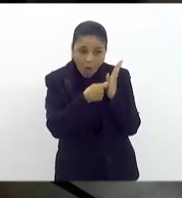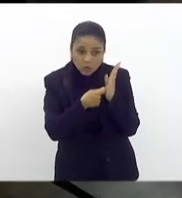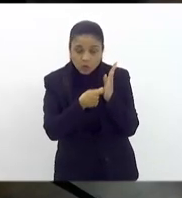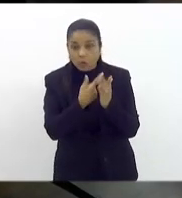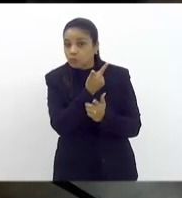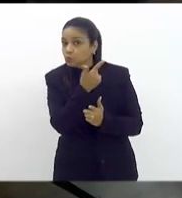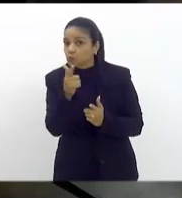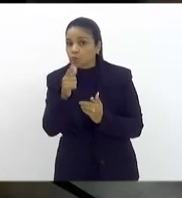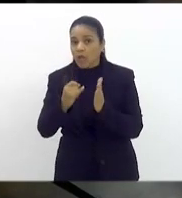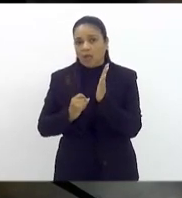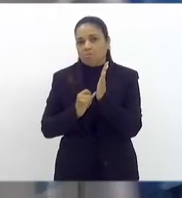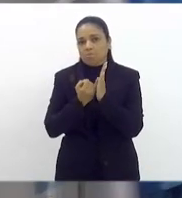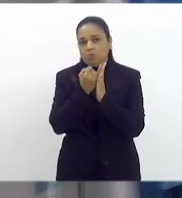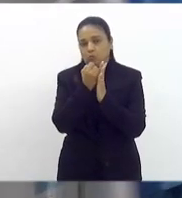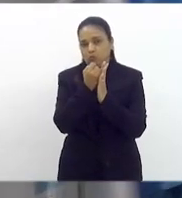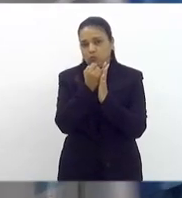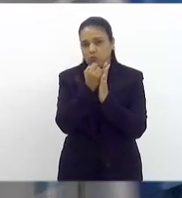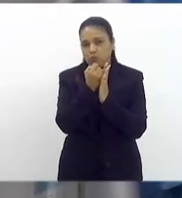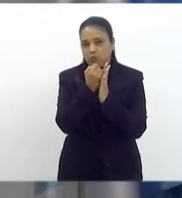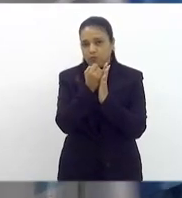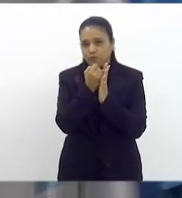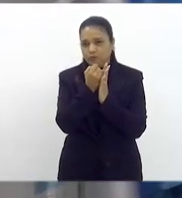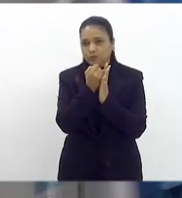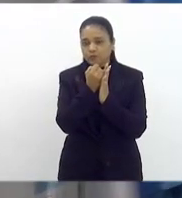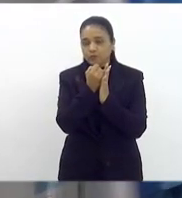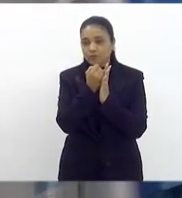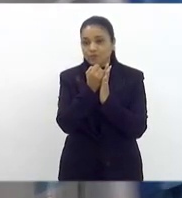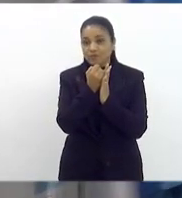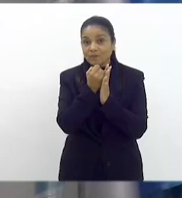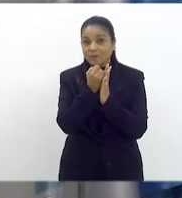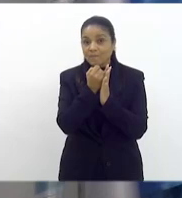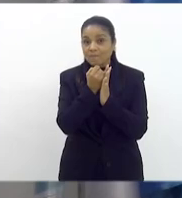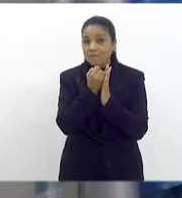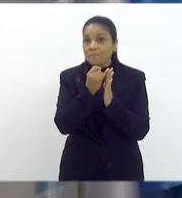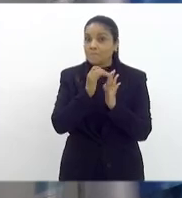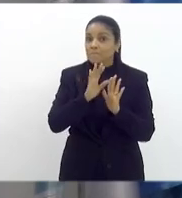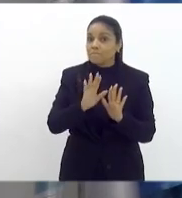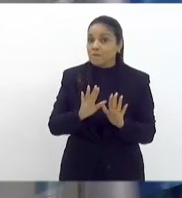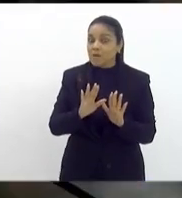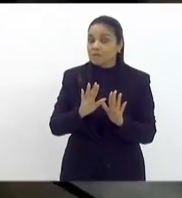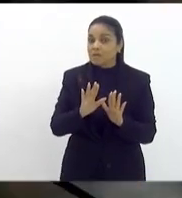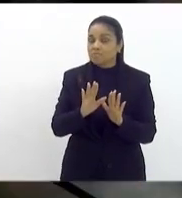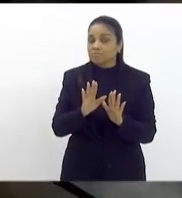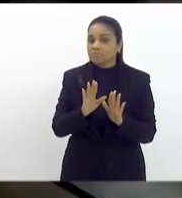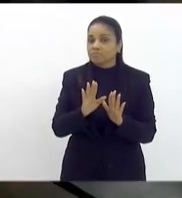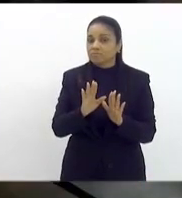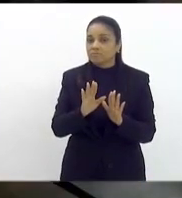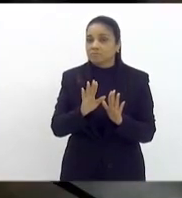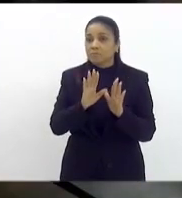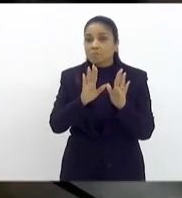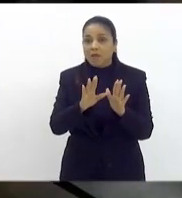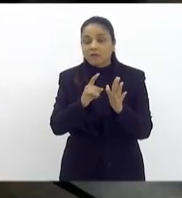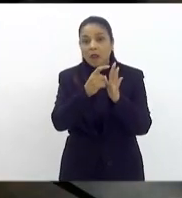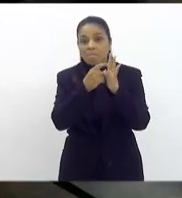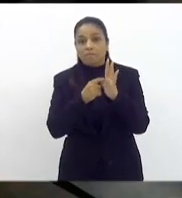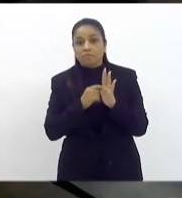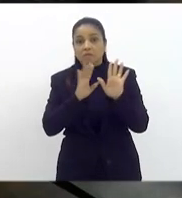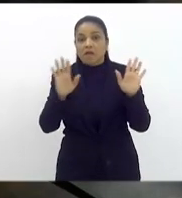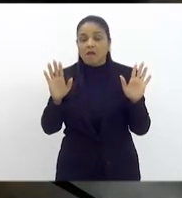imposto. Não, ela não diz que incide, mas ela mas a gente não está discutindo a questão do direito autorais. Não, mas